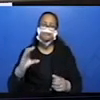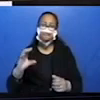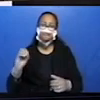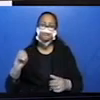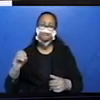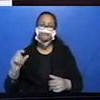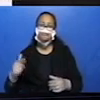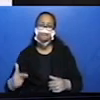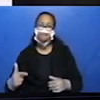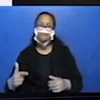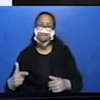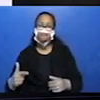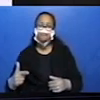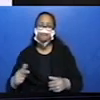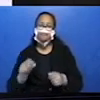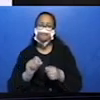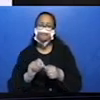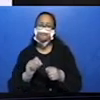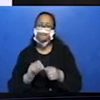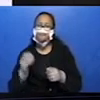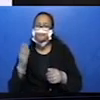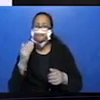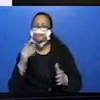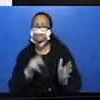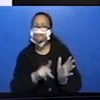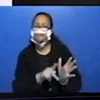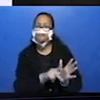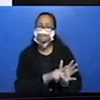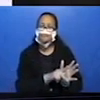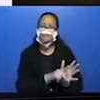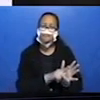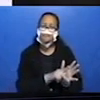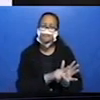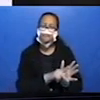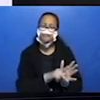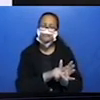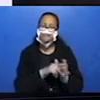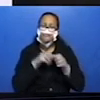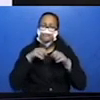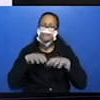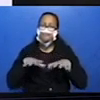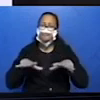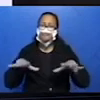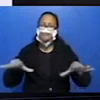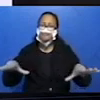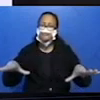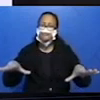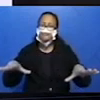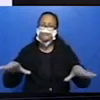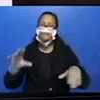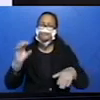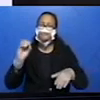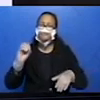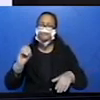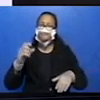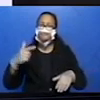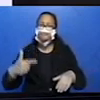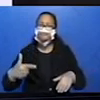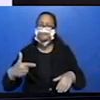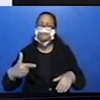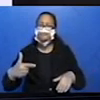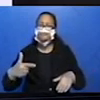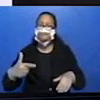faça o alimento dela e libera o gás oxigênio. Então, ela está produzindo o seu alimento para se desenvolver.